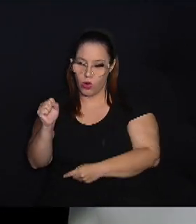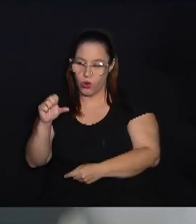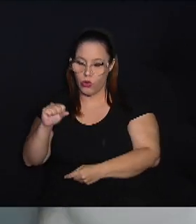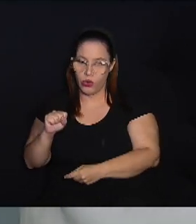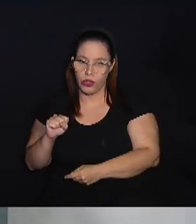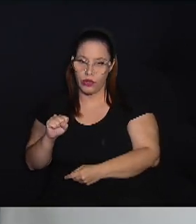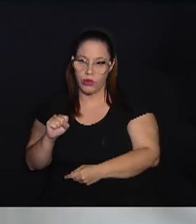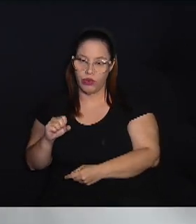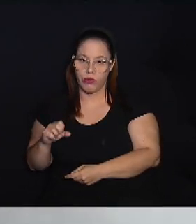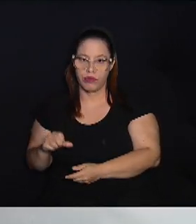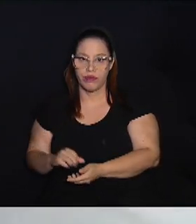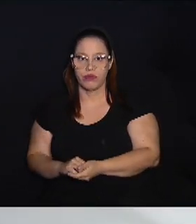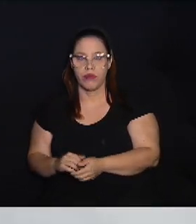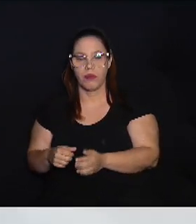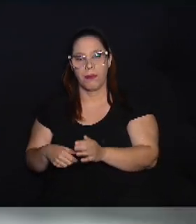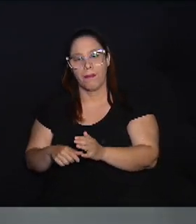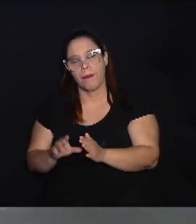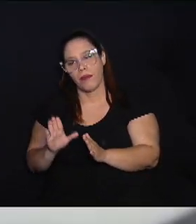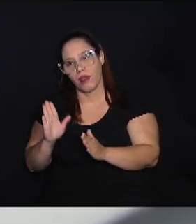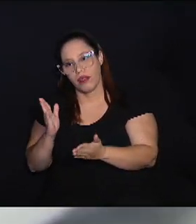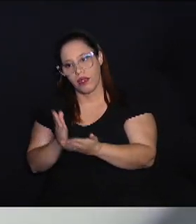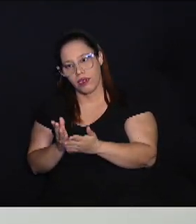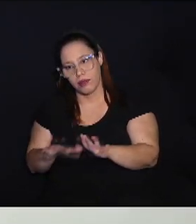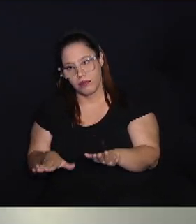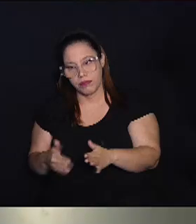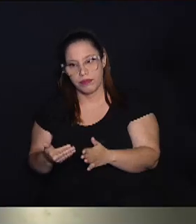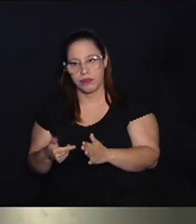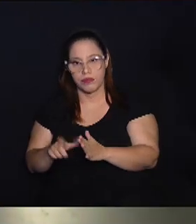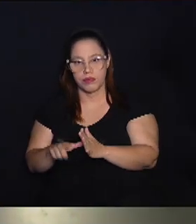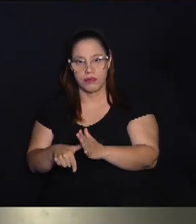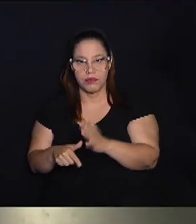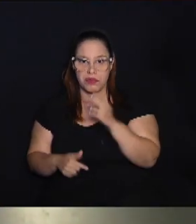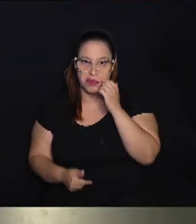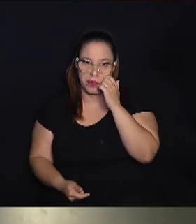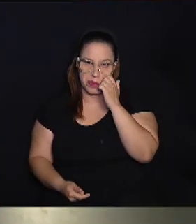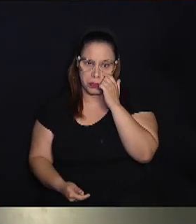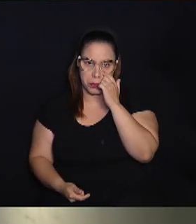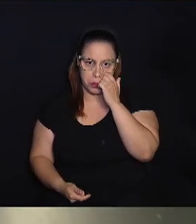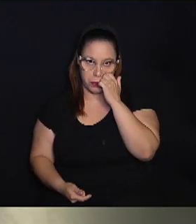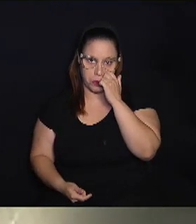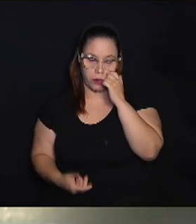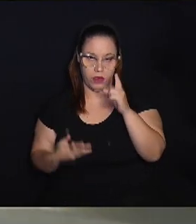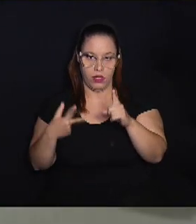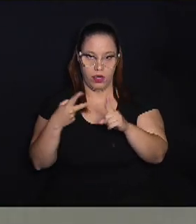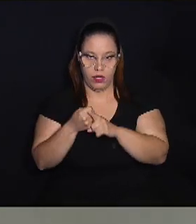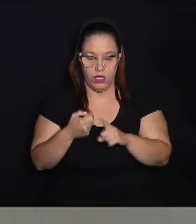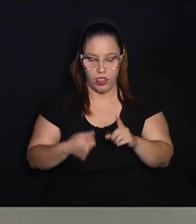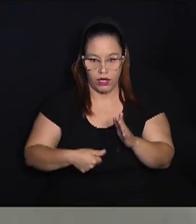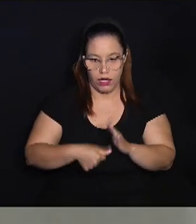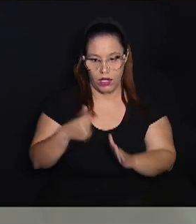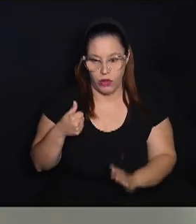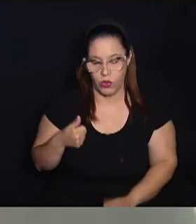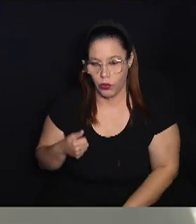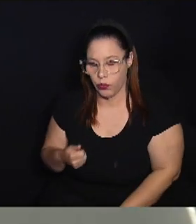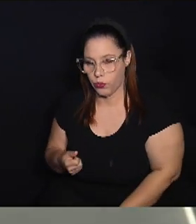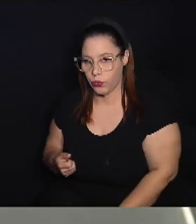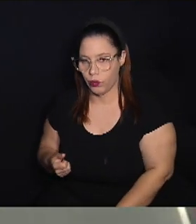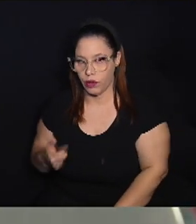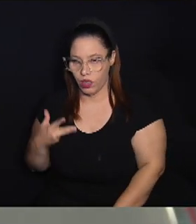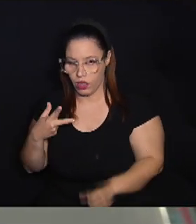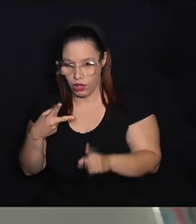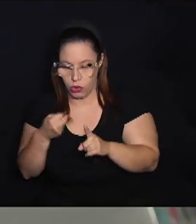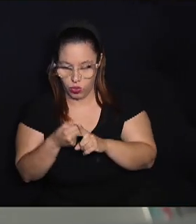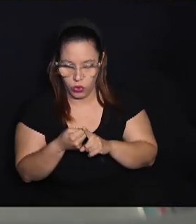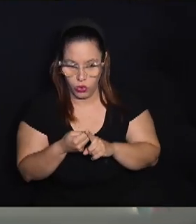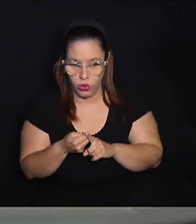meia hora antes do horário de fechamento da unidade. E lembrando que para tomar essa segunda dose é necessário ter tomado a primeira? Sim, então é a